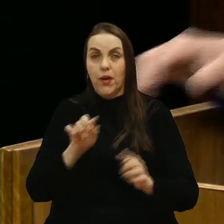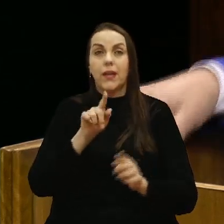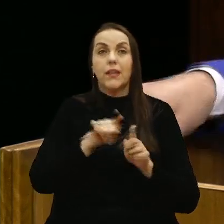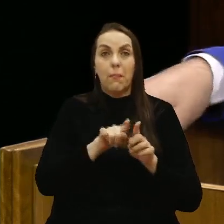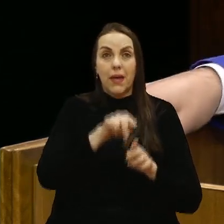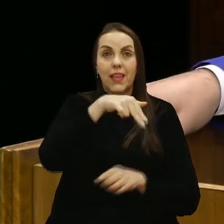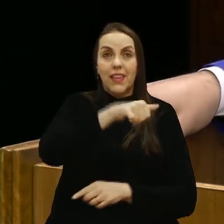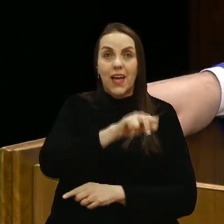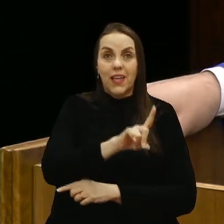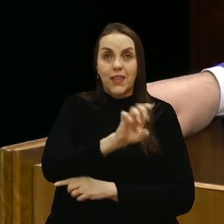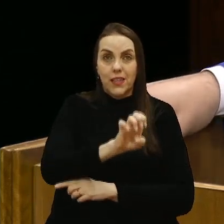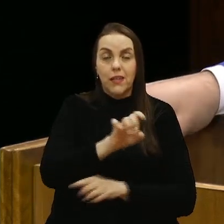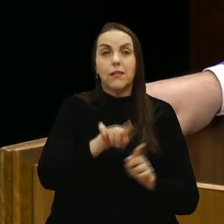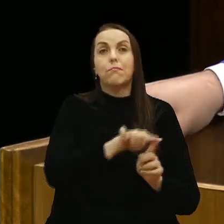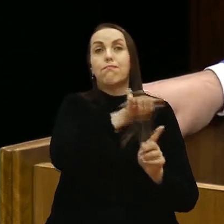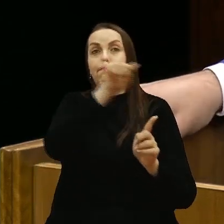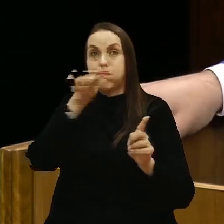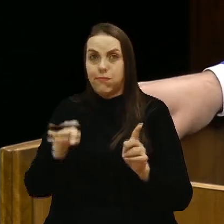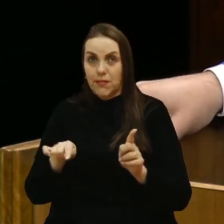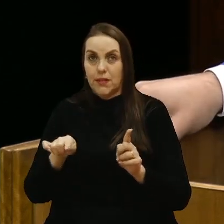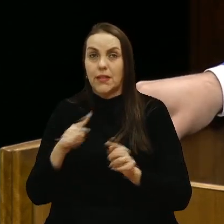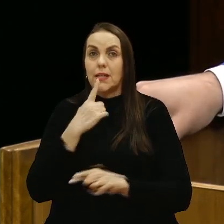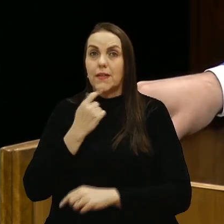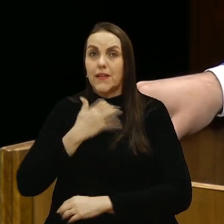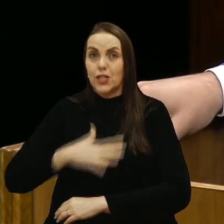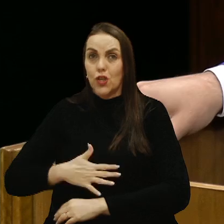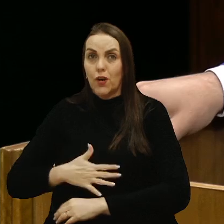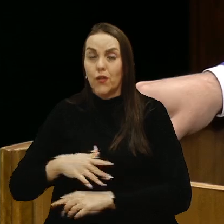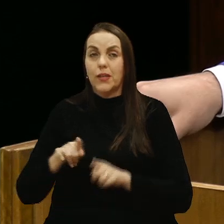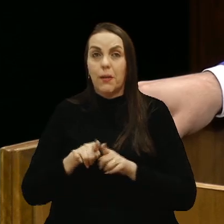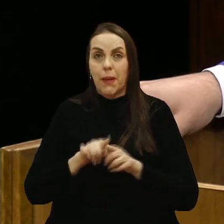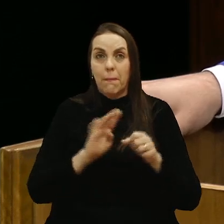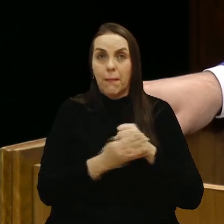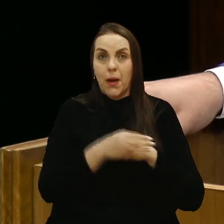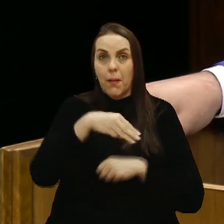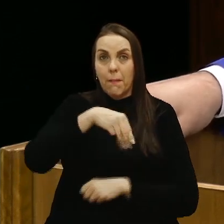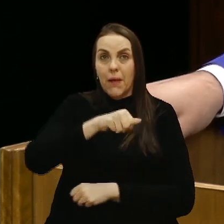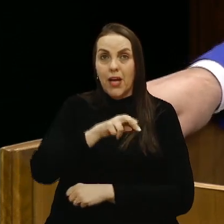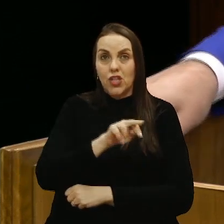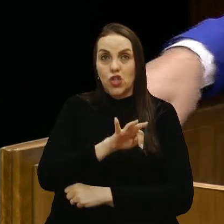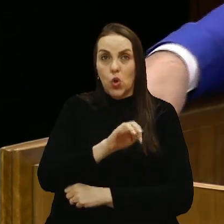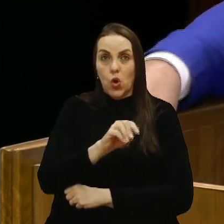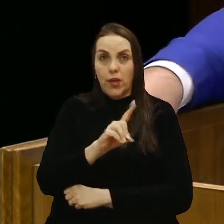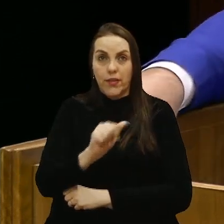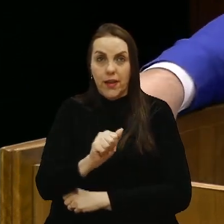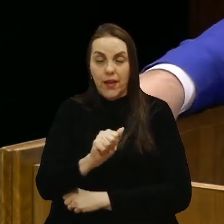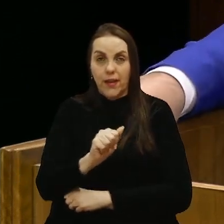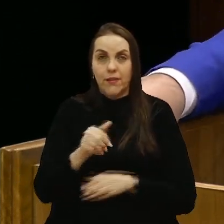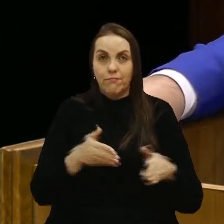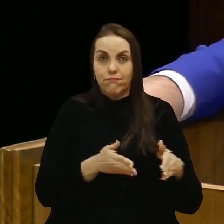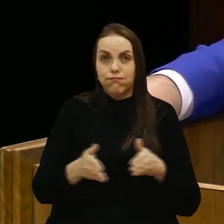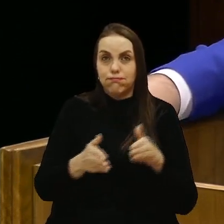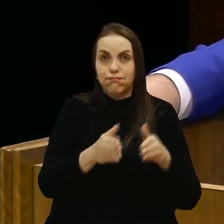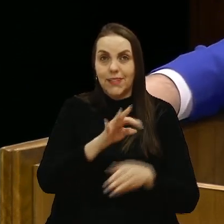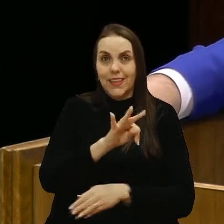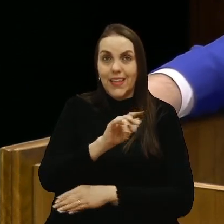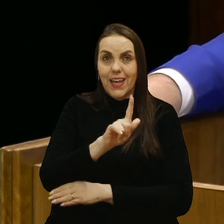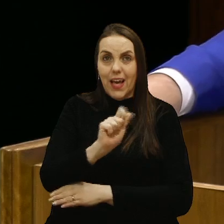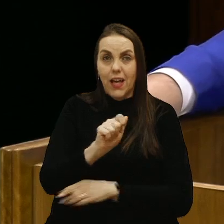também. Aquele que está ali pelo Matioda, do ladinho do Tega, também para o Cristóvão.